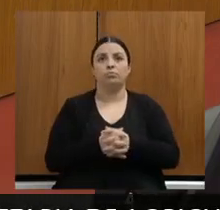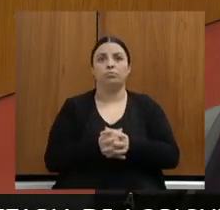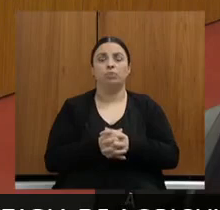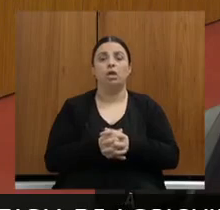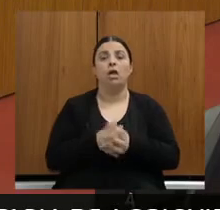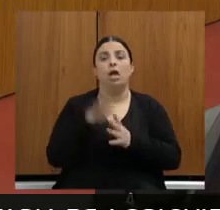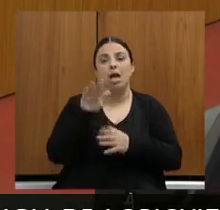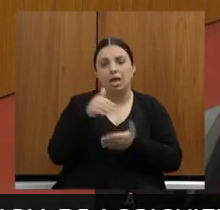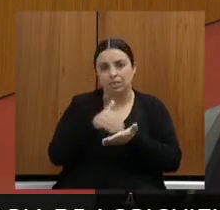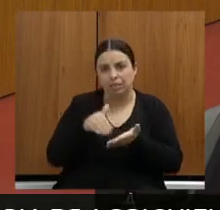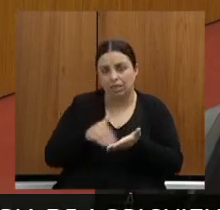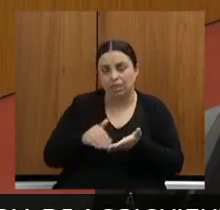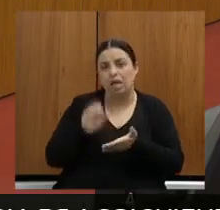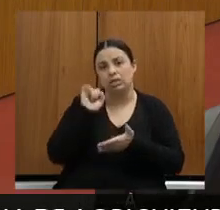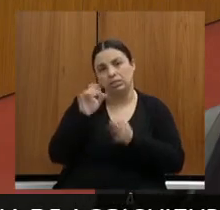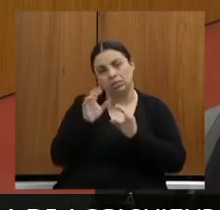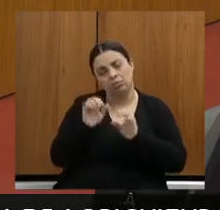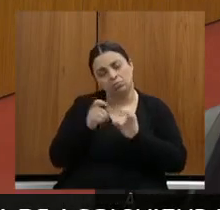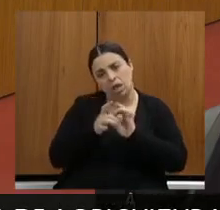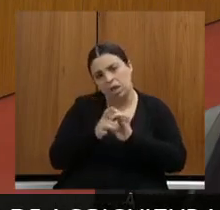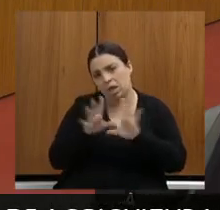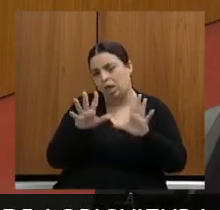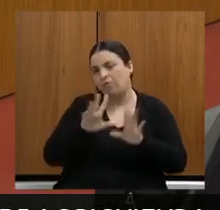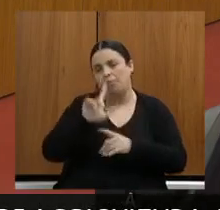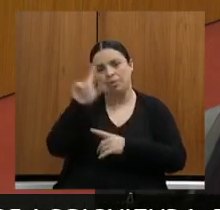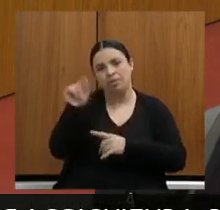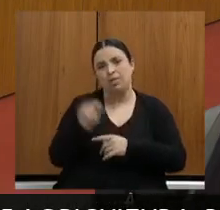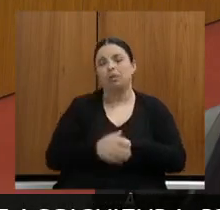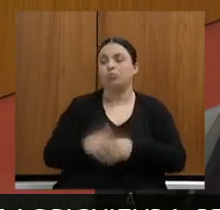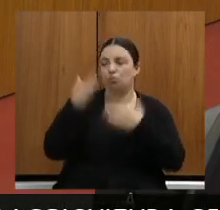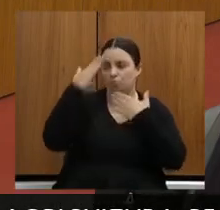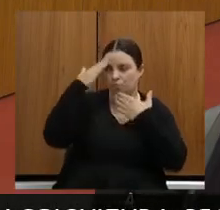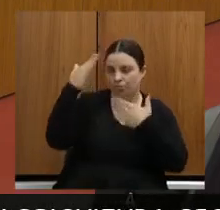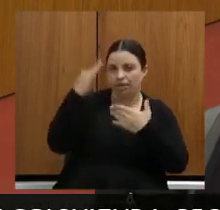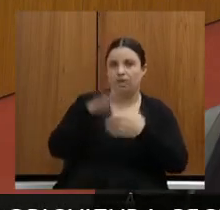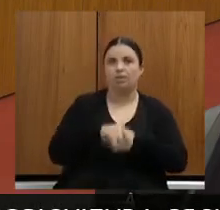fica fica à vontade para ser retirado secretária